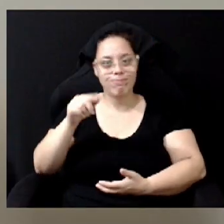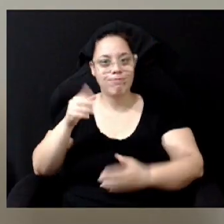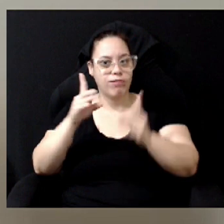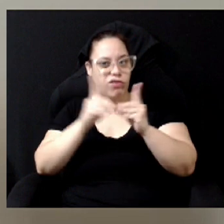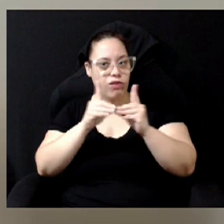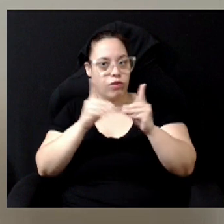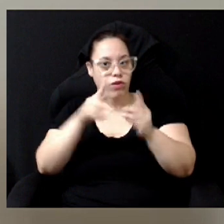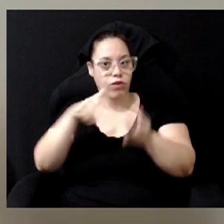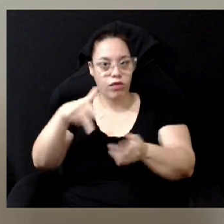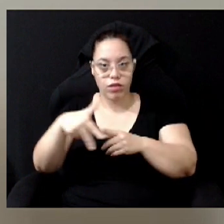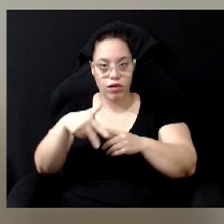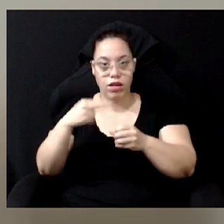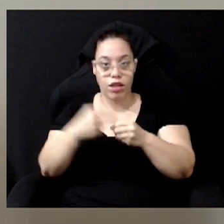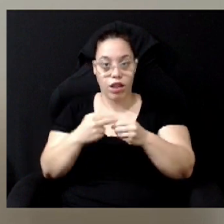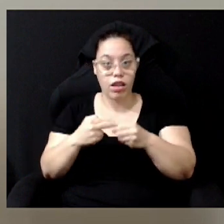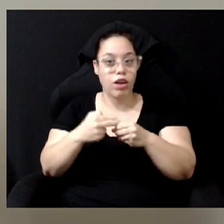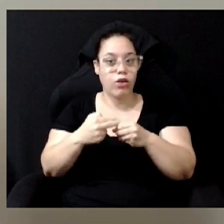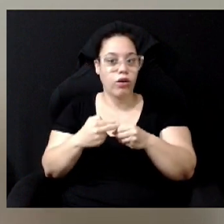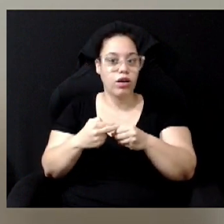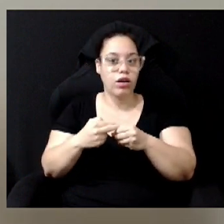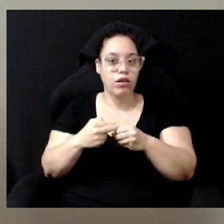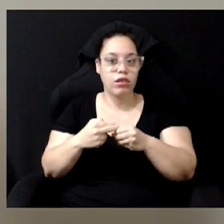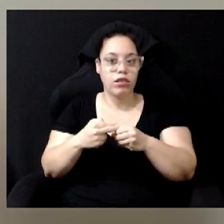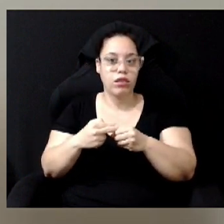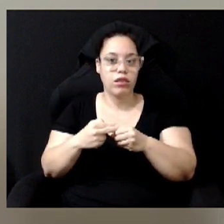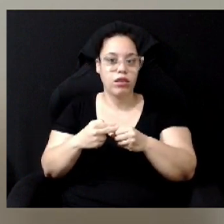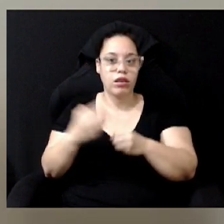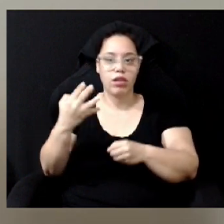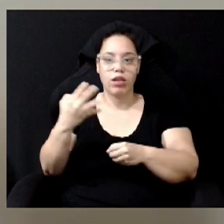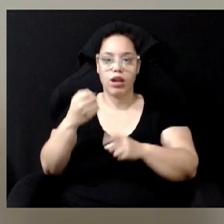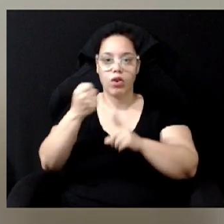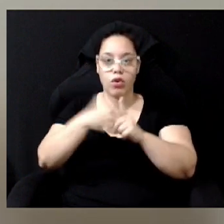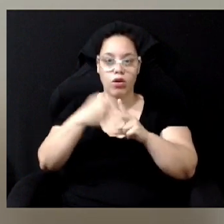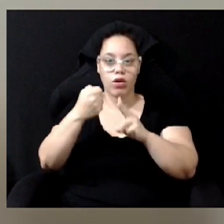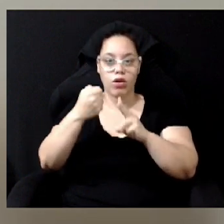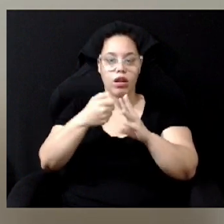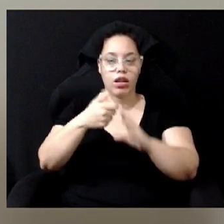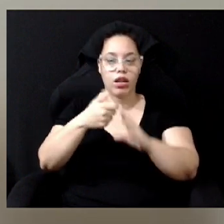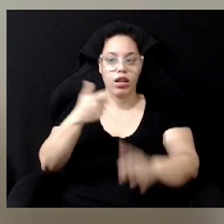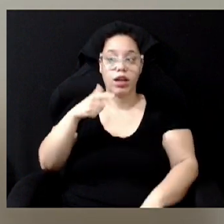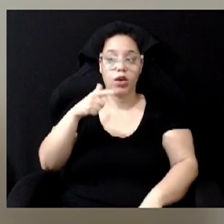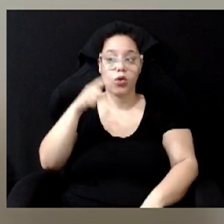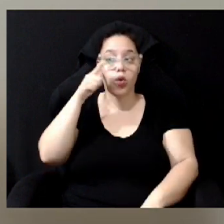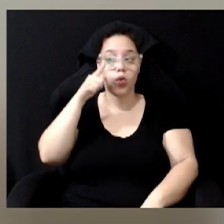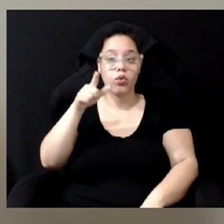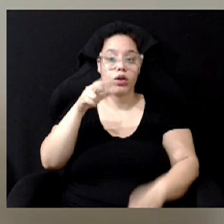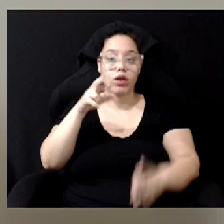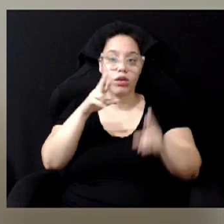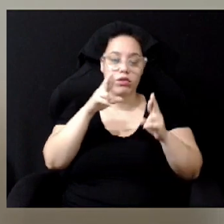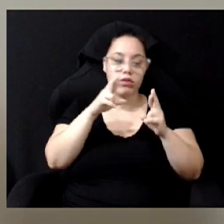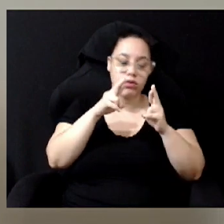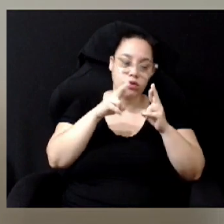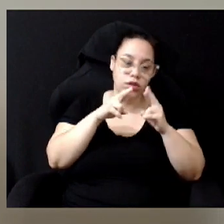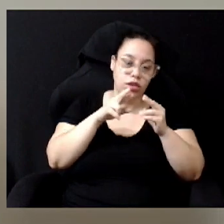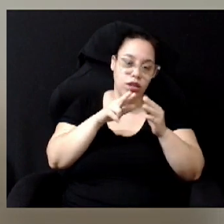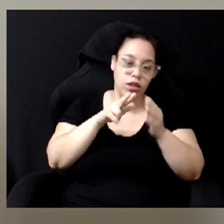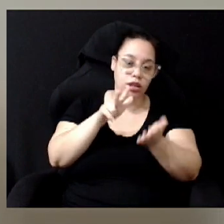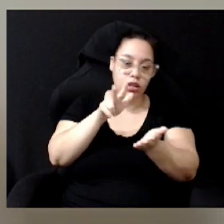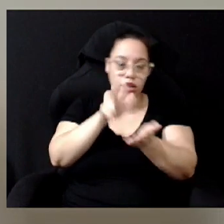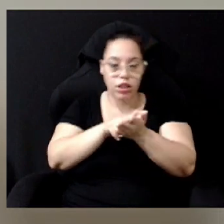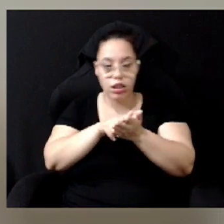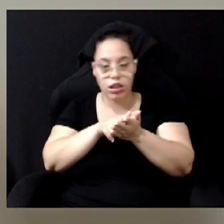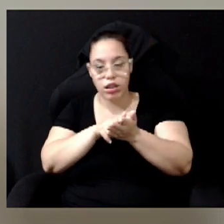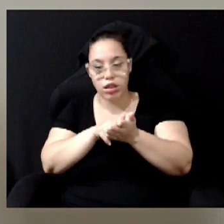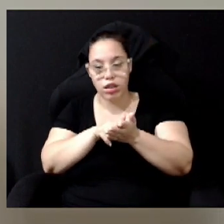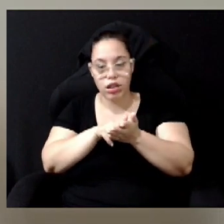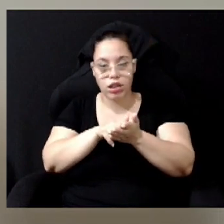na Unicamp que ele está há 4 meses sem conseguir dormir, porque cada vez que ele deita, ele abaixa o decúbito, ele